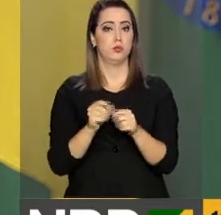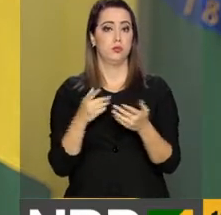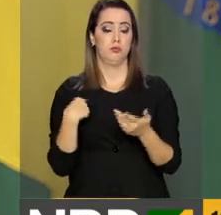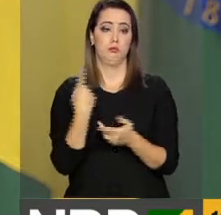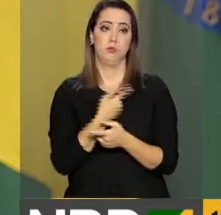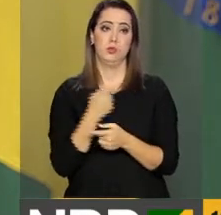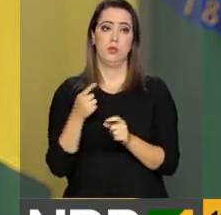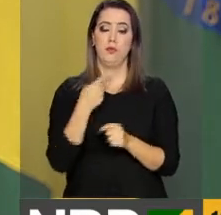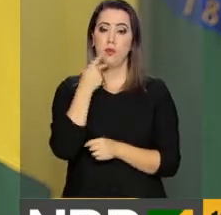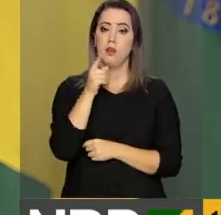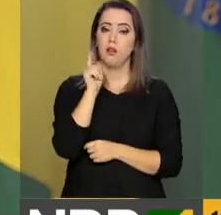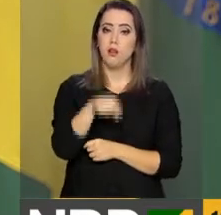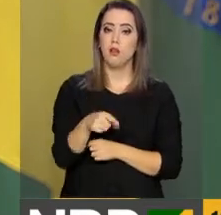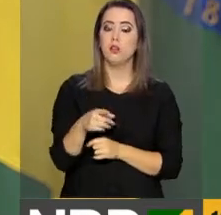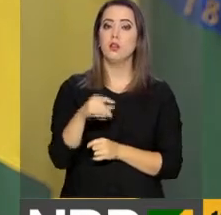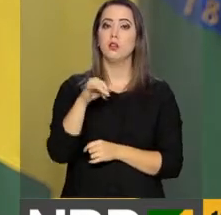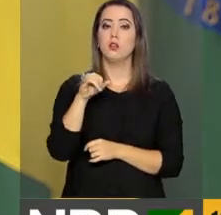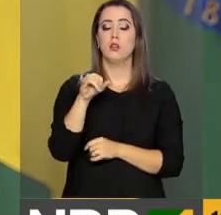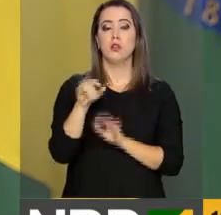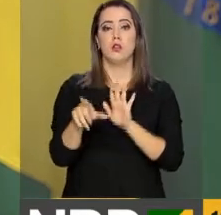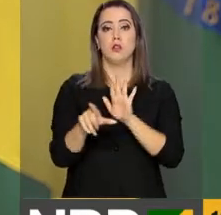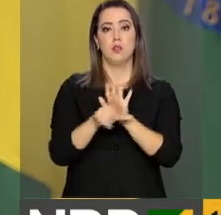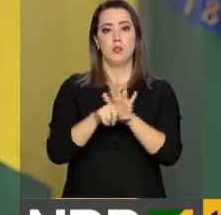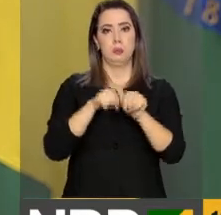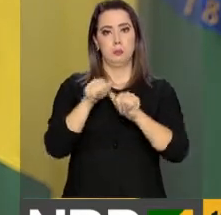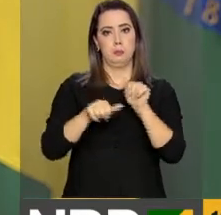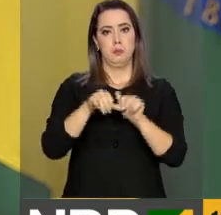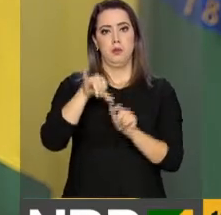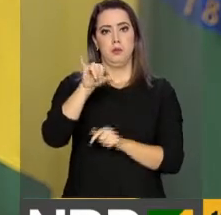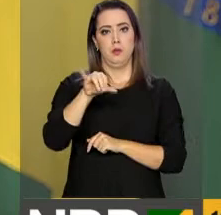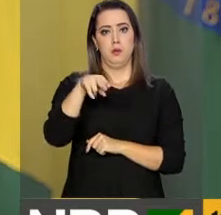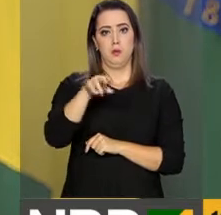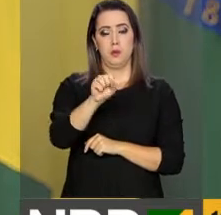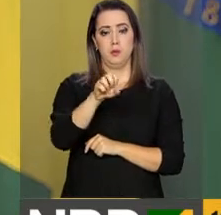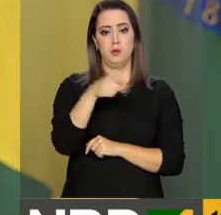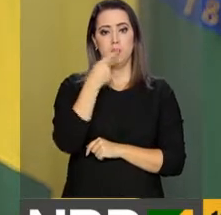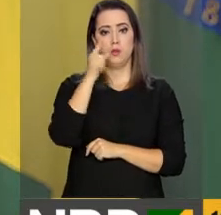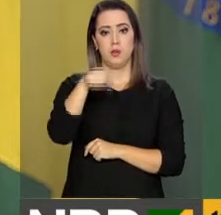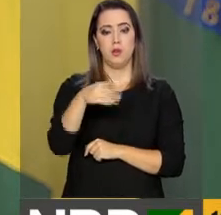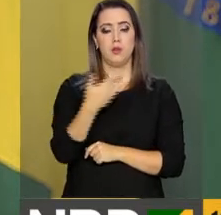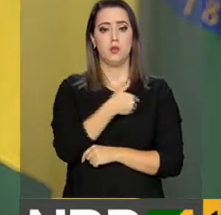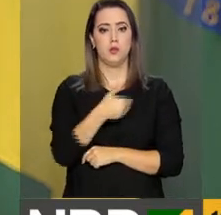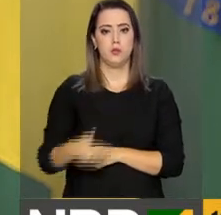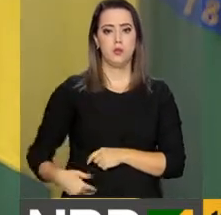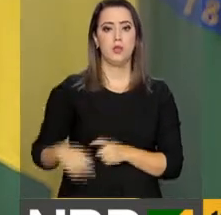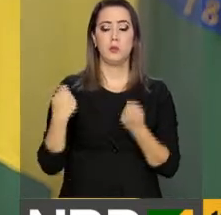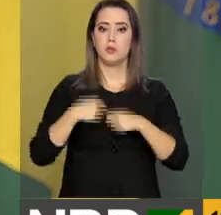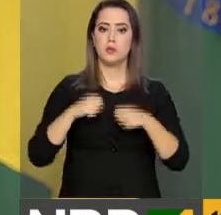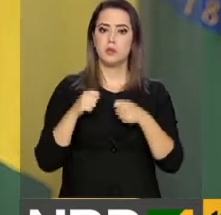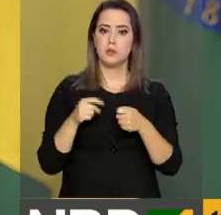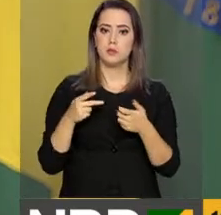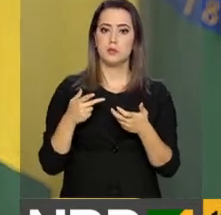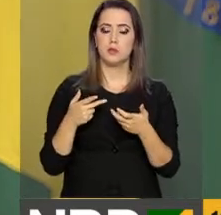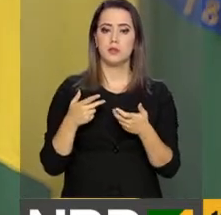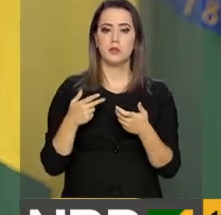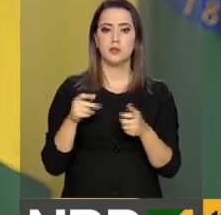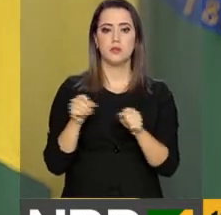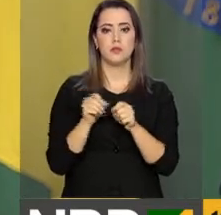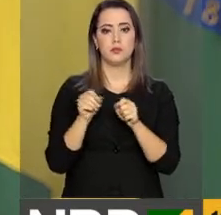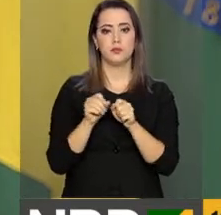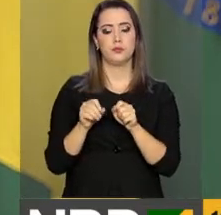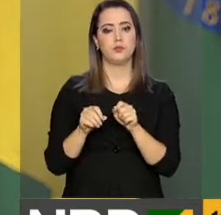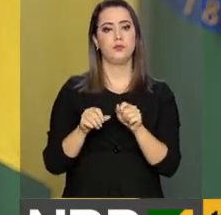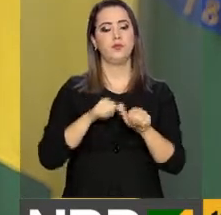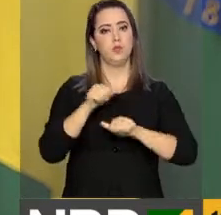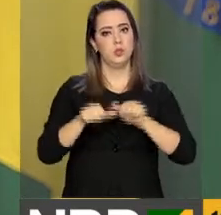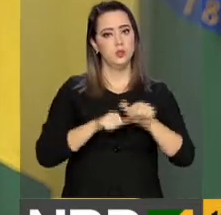nós falarmos da Previdência Social. Eles vêm aqui para exigir do governo que o governo realize a reforma da Previdência. Eu